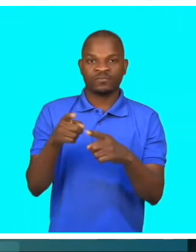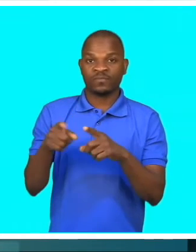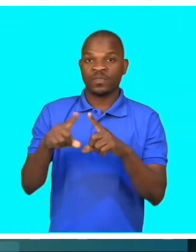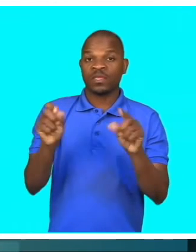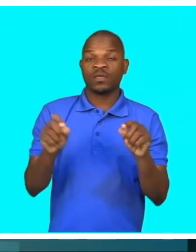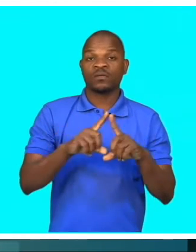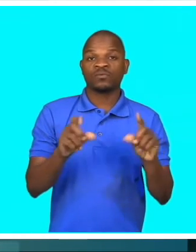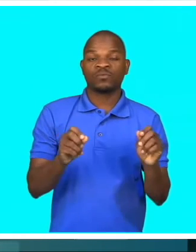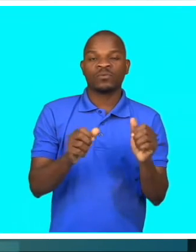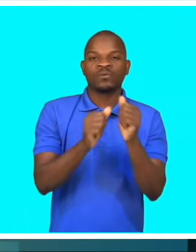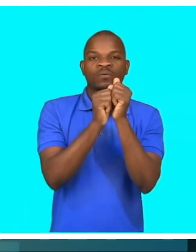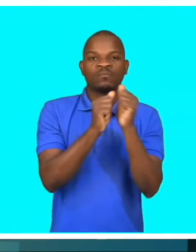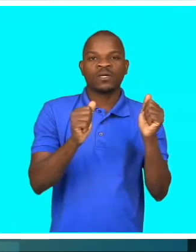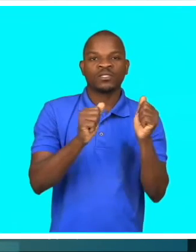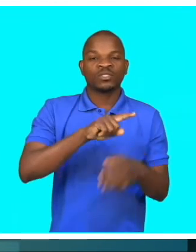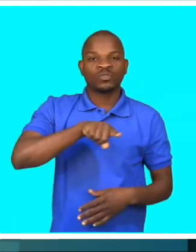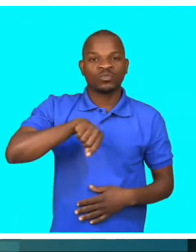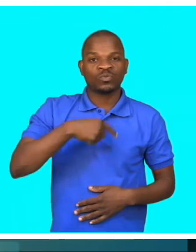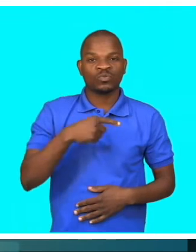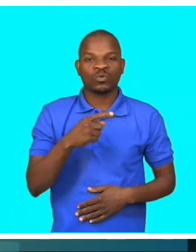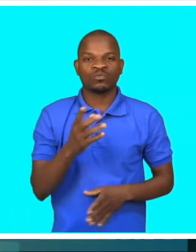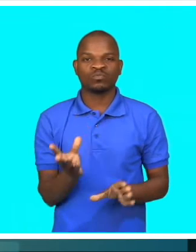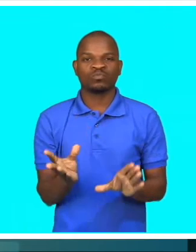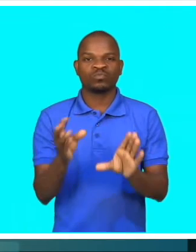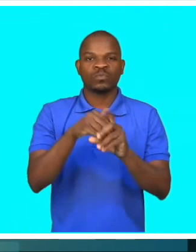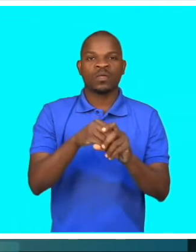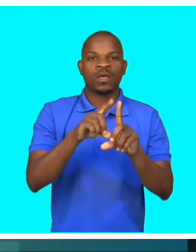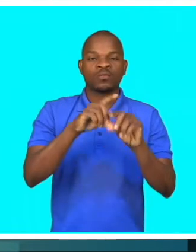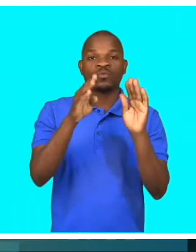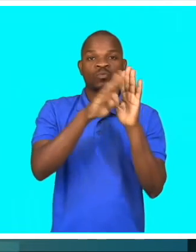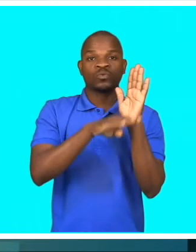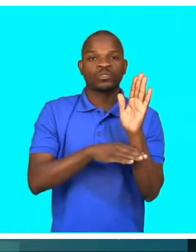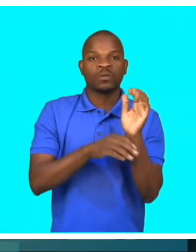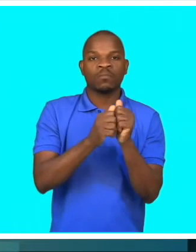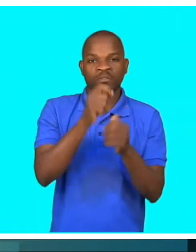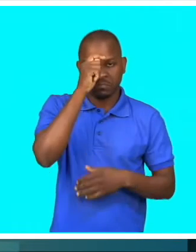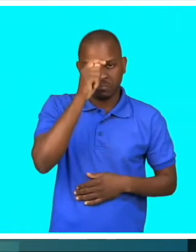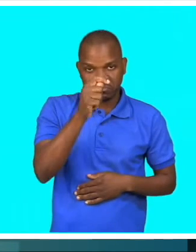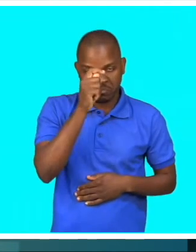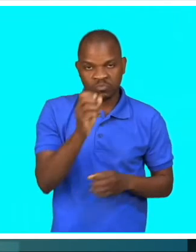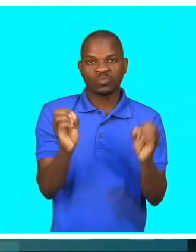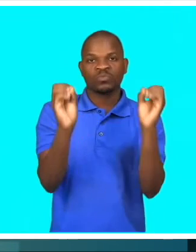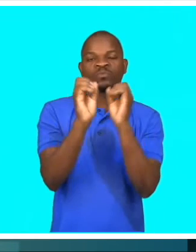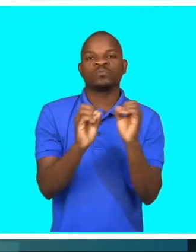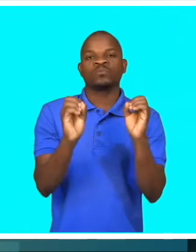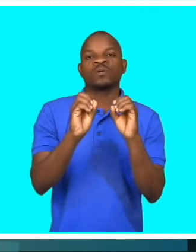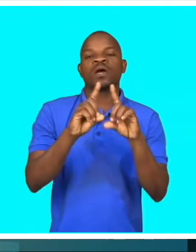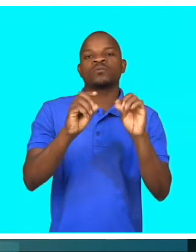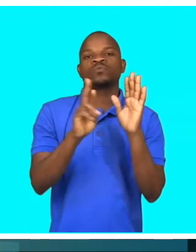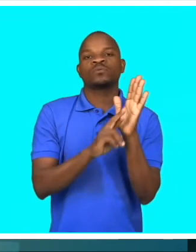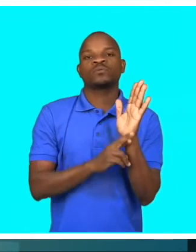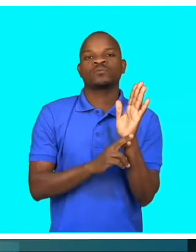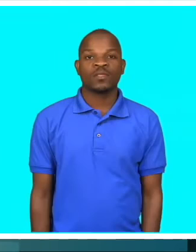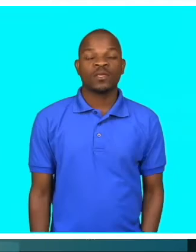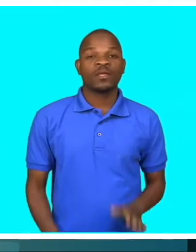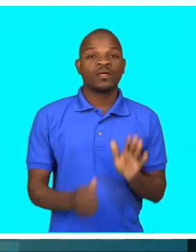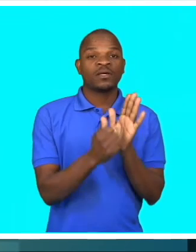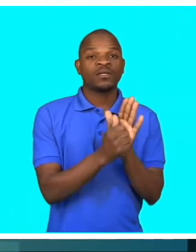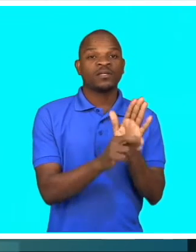O que acontece é que, muitas vezes, nós, inclusive, temos envolvidos projetos para não respeitarem estes critérios.